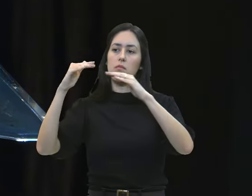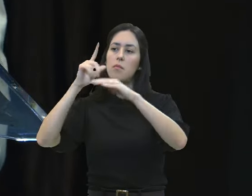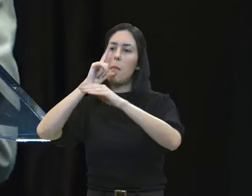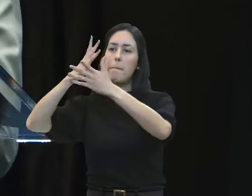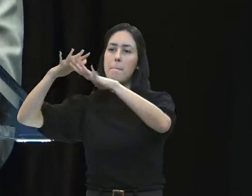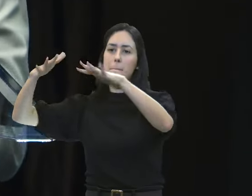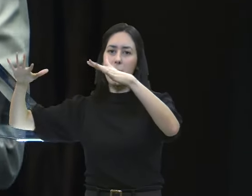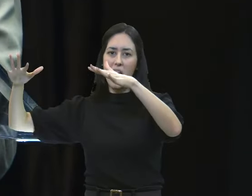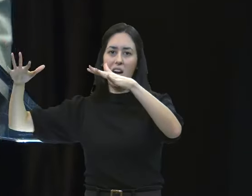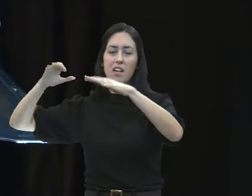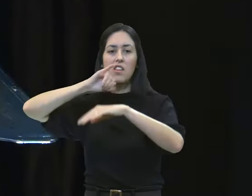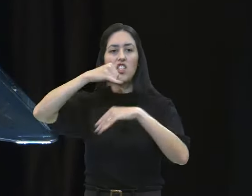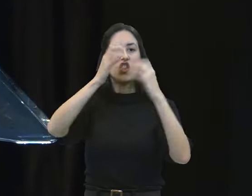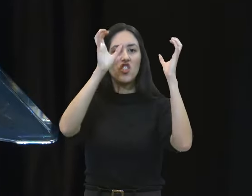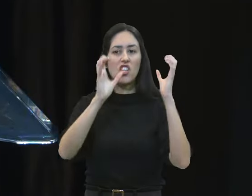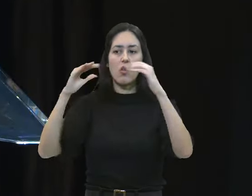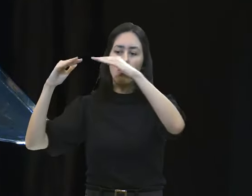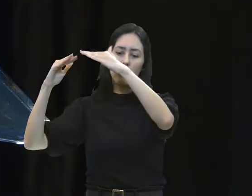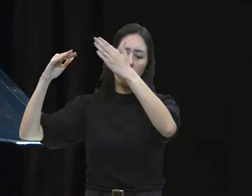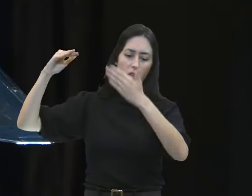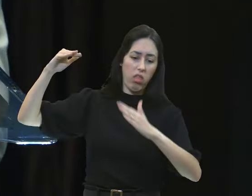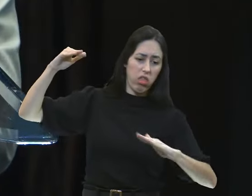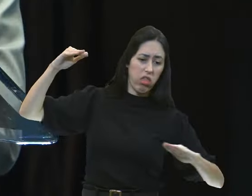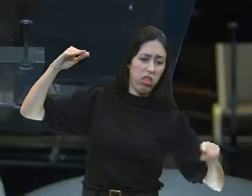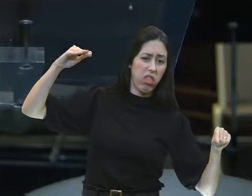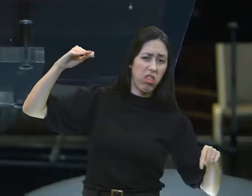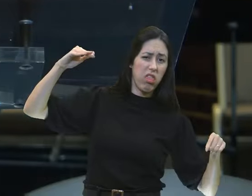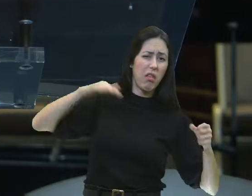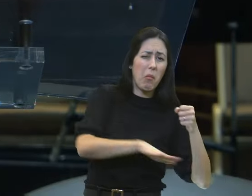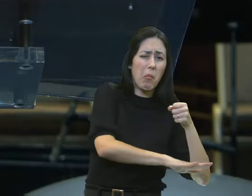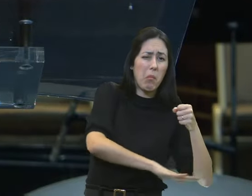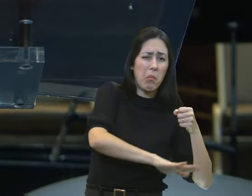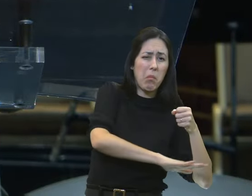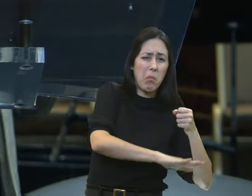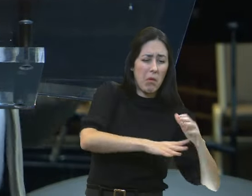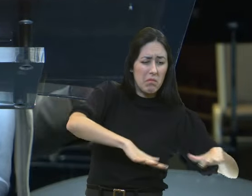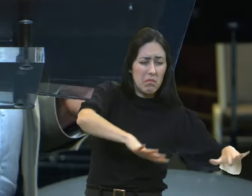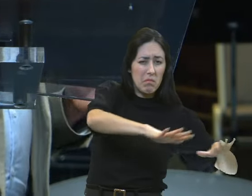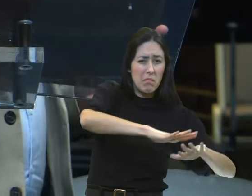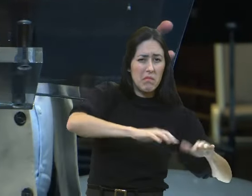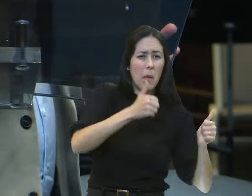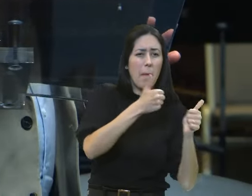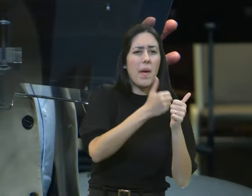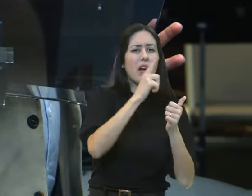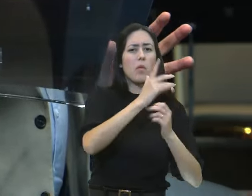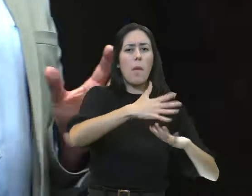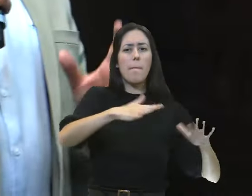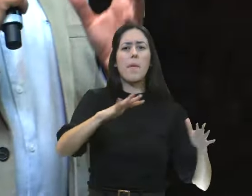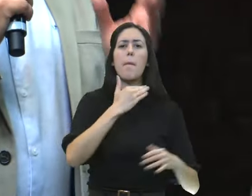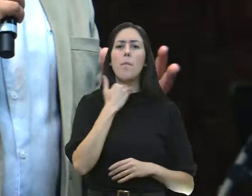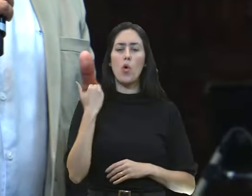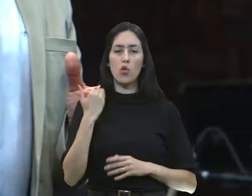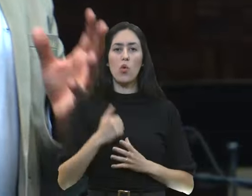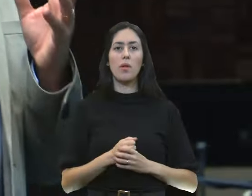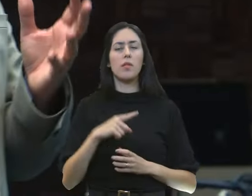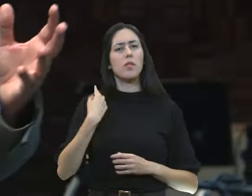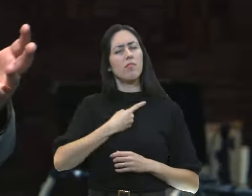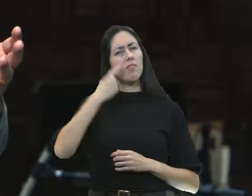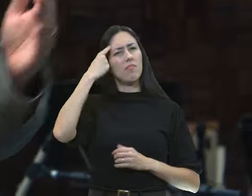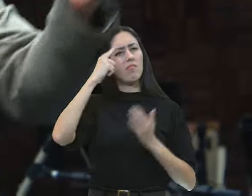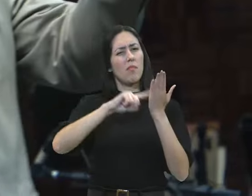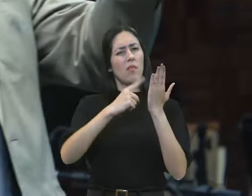baixo da terra, ali do lado do Mar Morto. E então a gente fica pensando nessa metáfora. Bartimeu não era